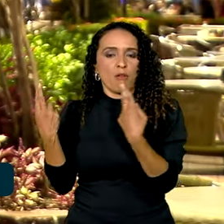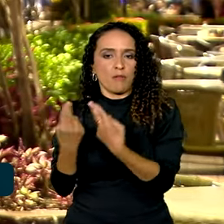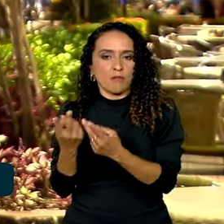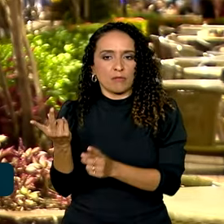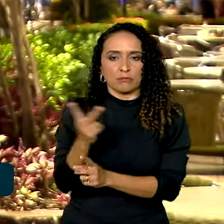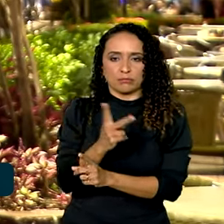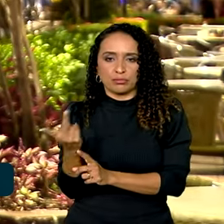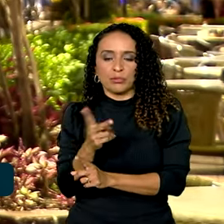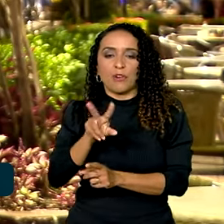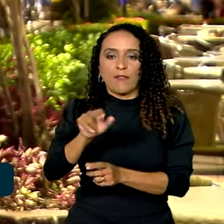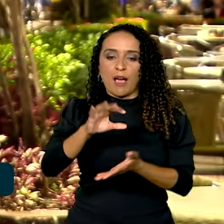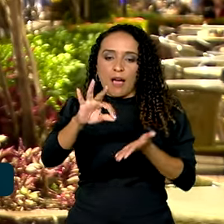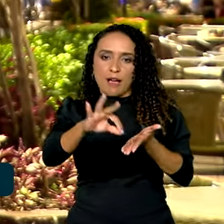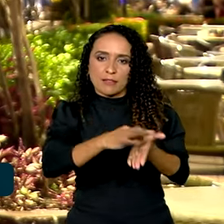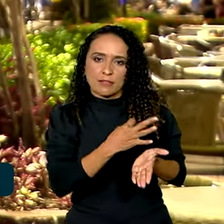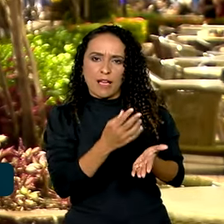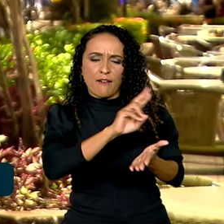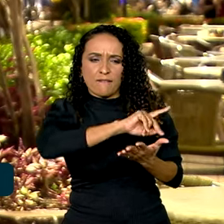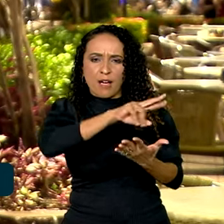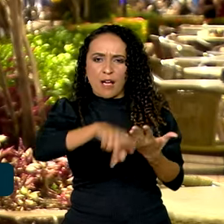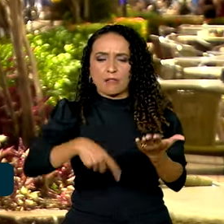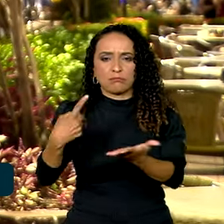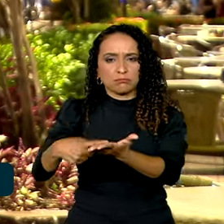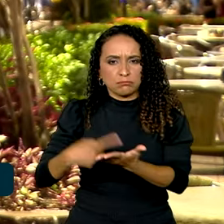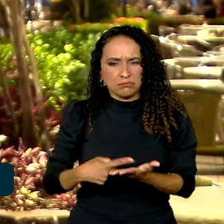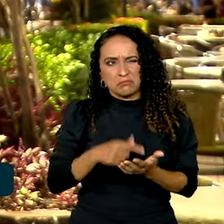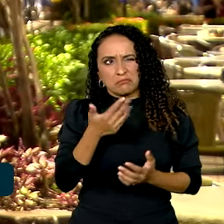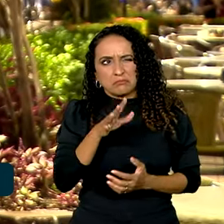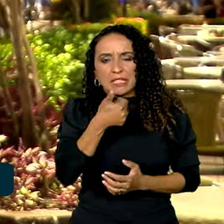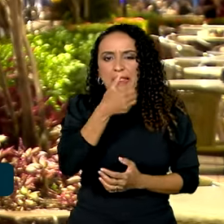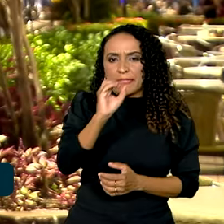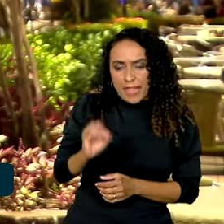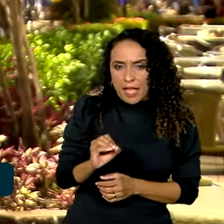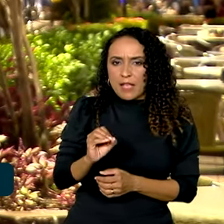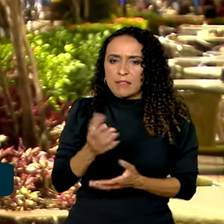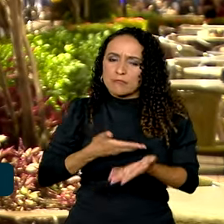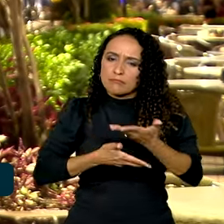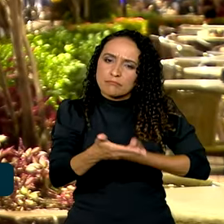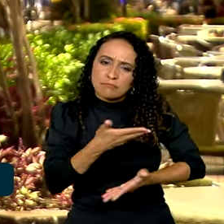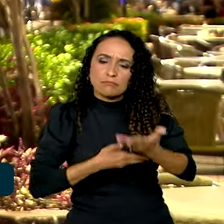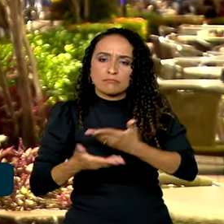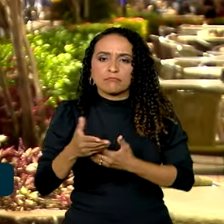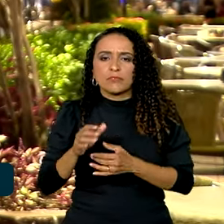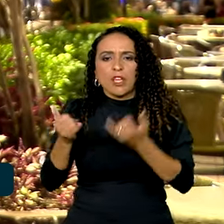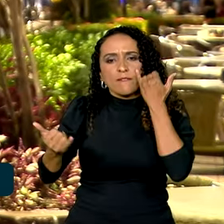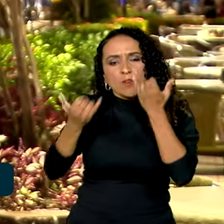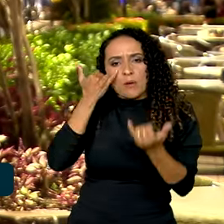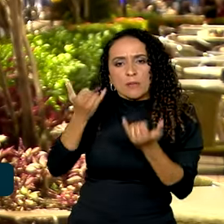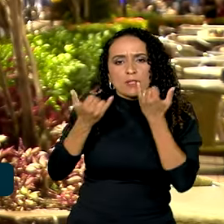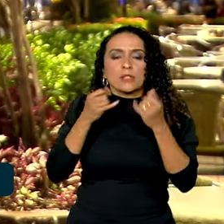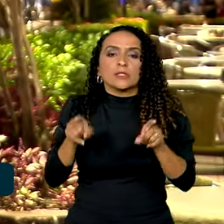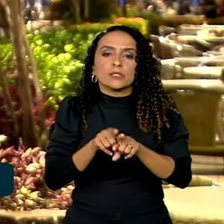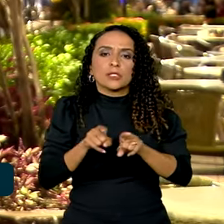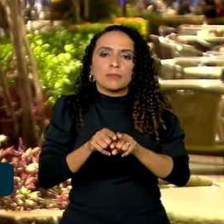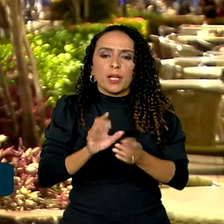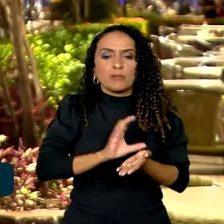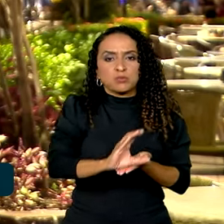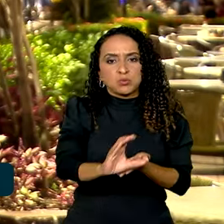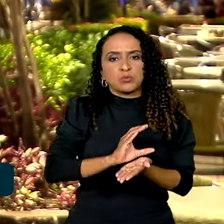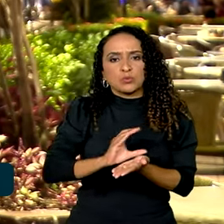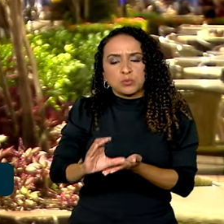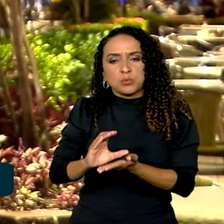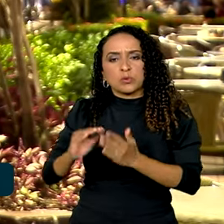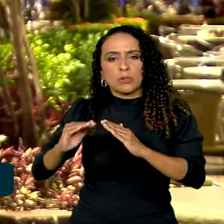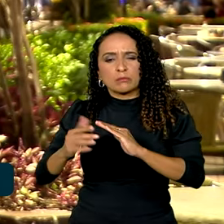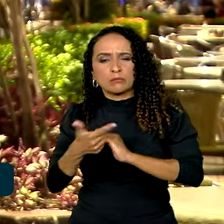vão assinar uma série de acordos, pelo menos 10, que envolvem cooperação em informações e também investimentos na casa